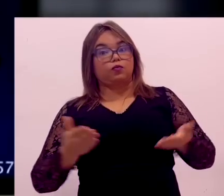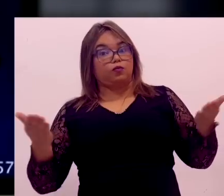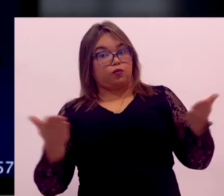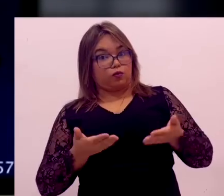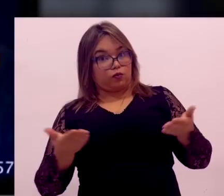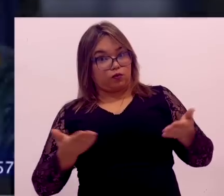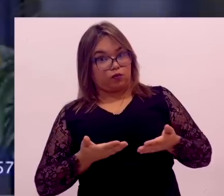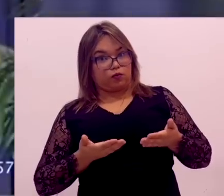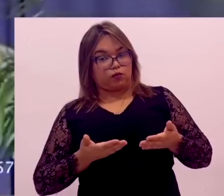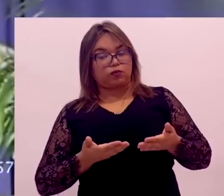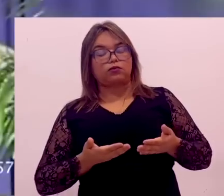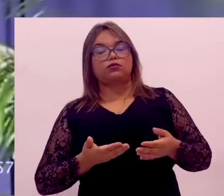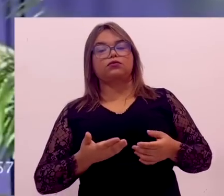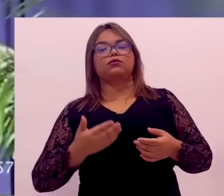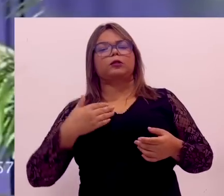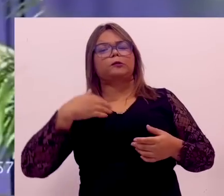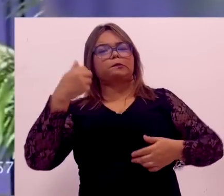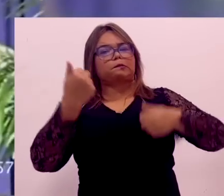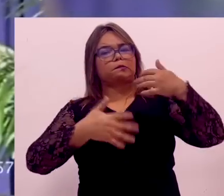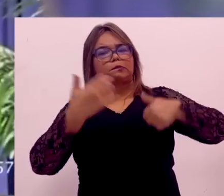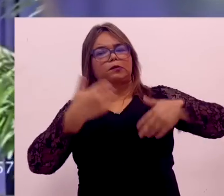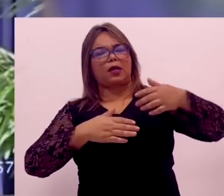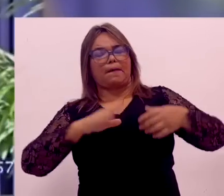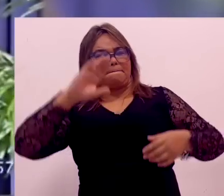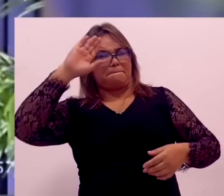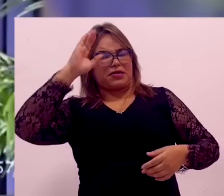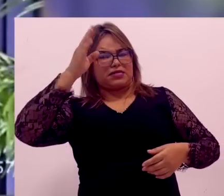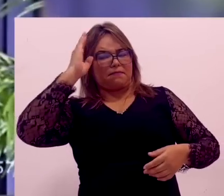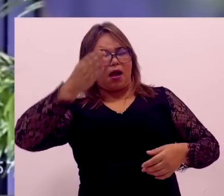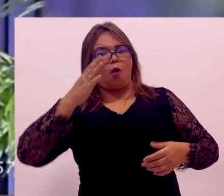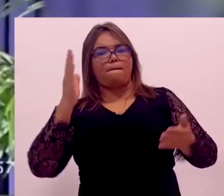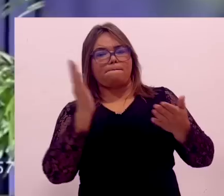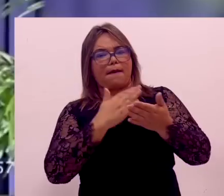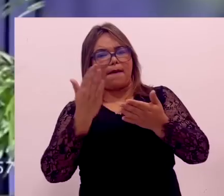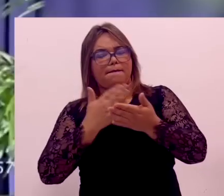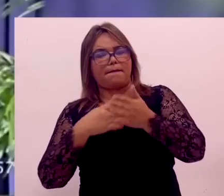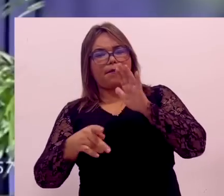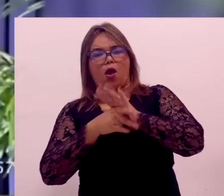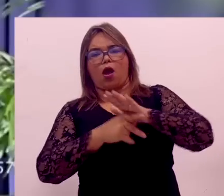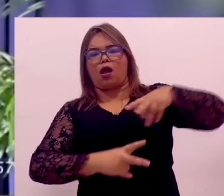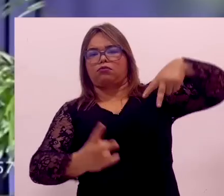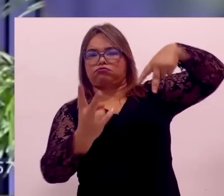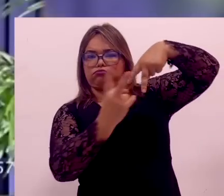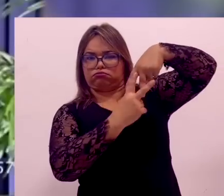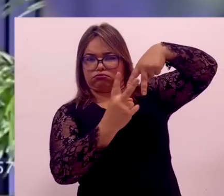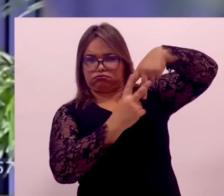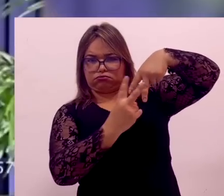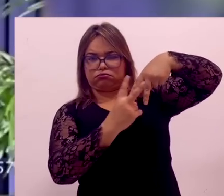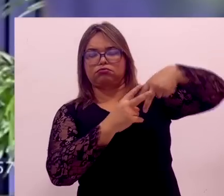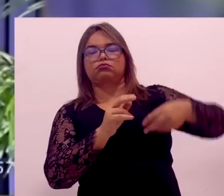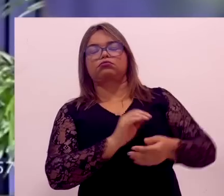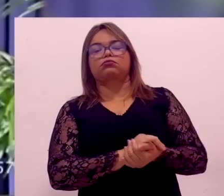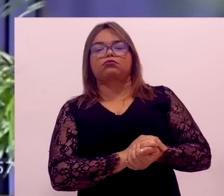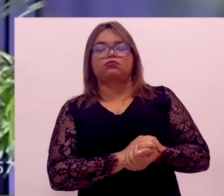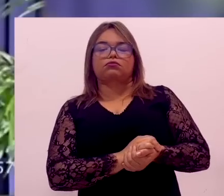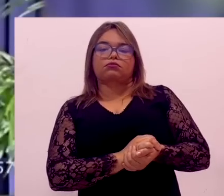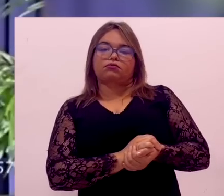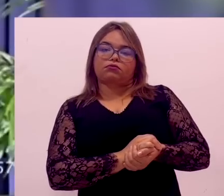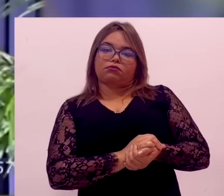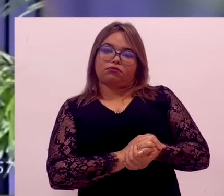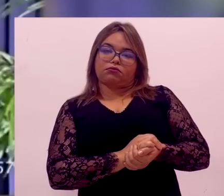Agora, hoje à noite, eu vou fazer citações das melhores fontes maçônicas. Eu não vou usar nenhum boato.